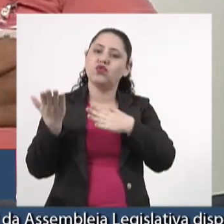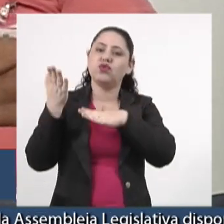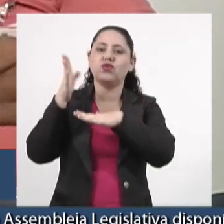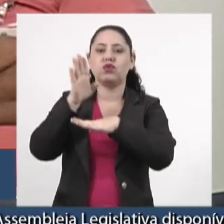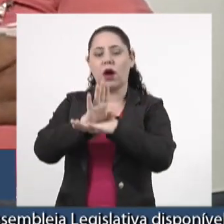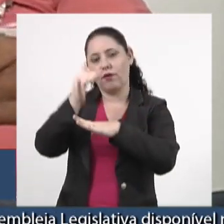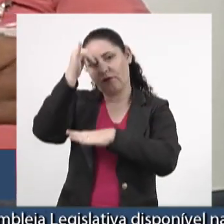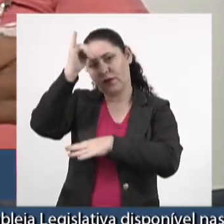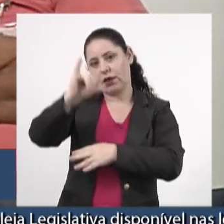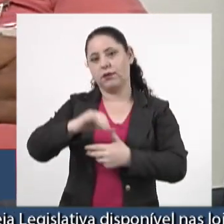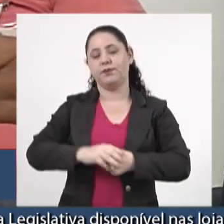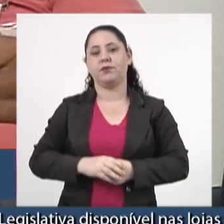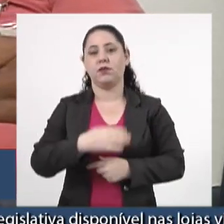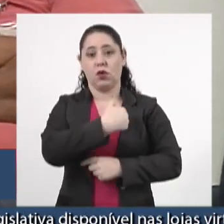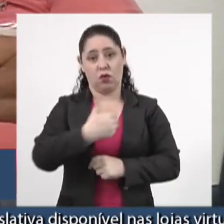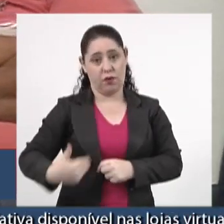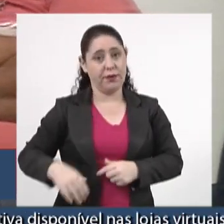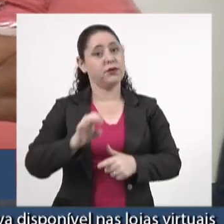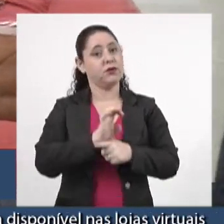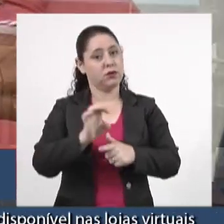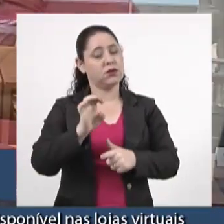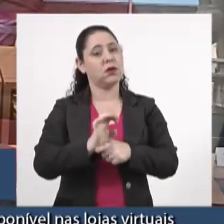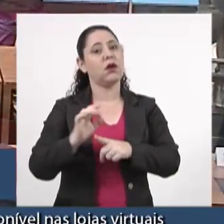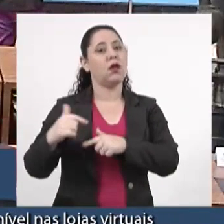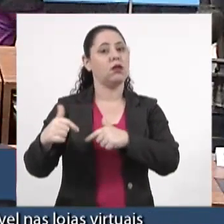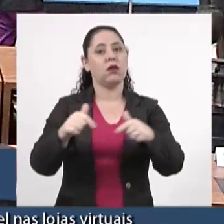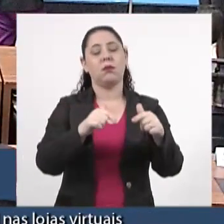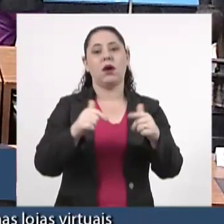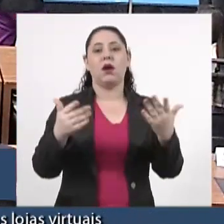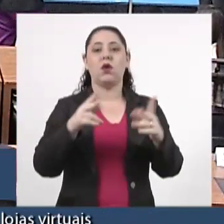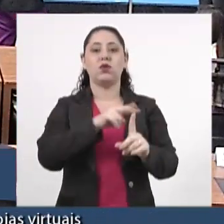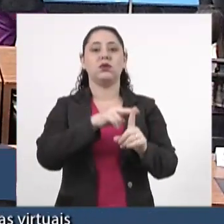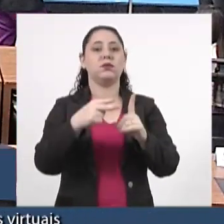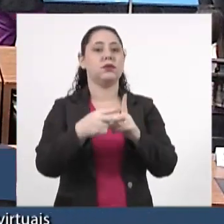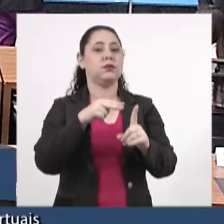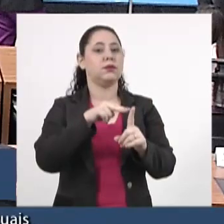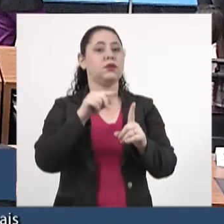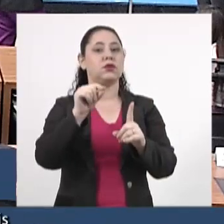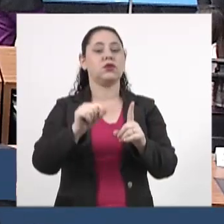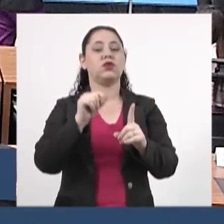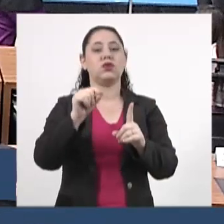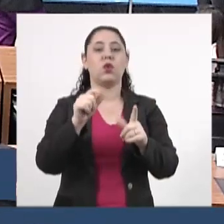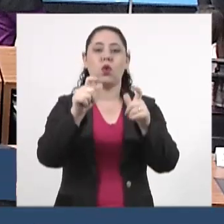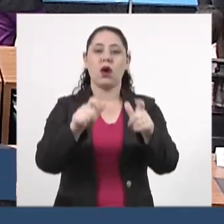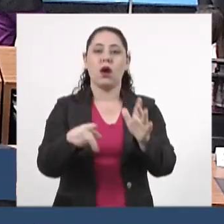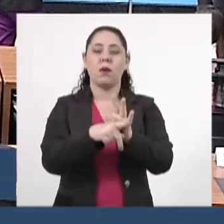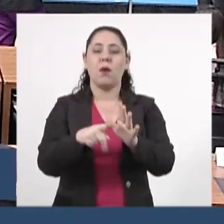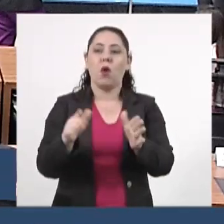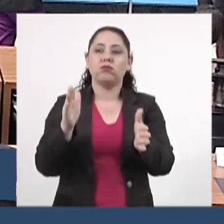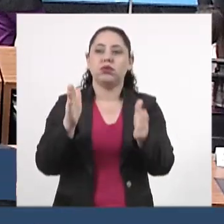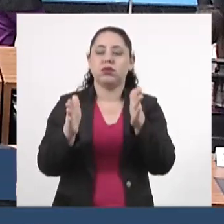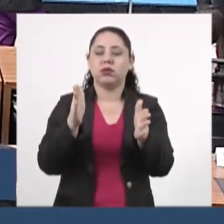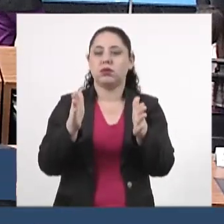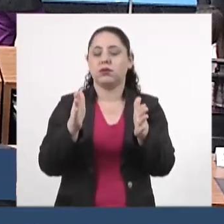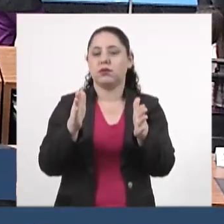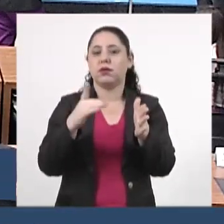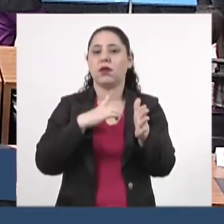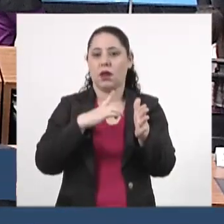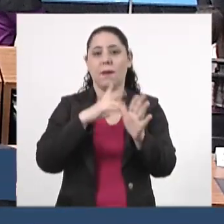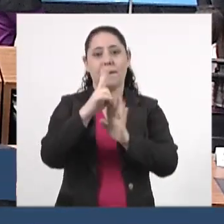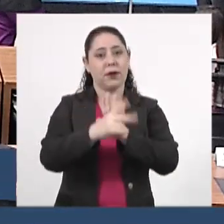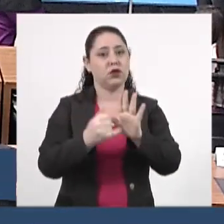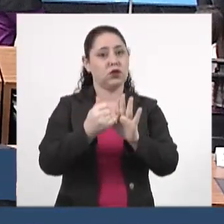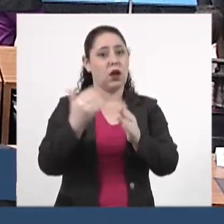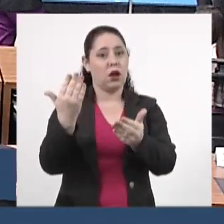a prevenir. O governo do Estado está na perspectiva, no espaço curto de tempo, e tem aqui até um